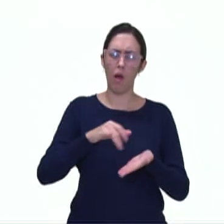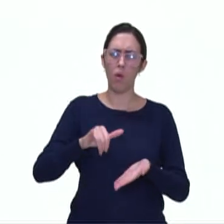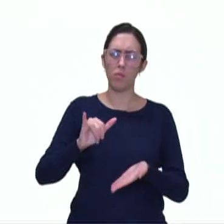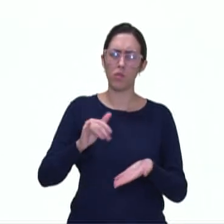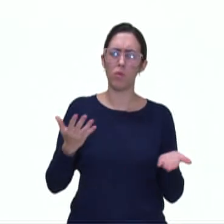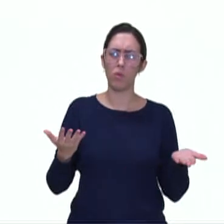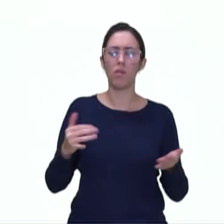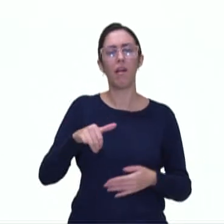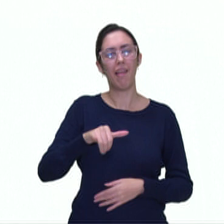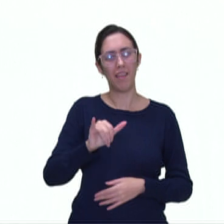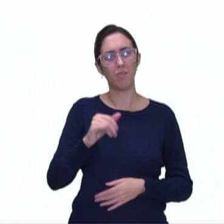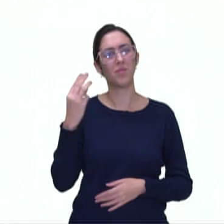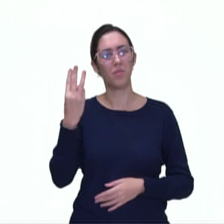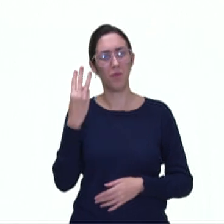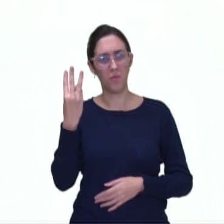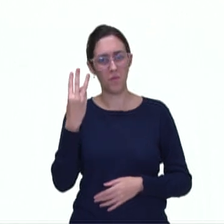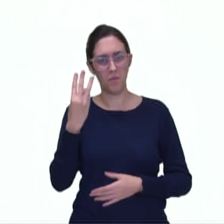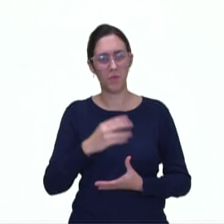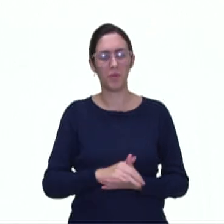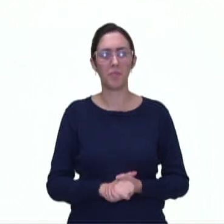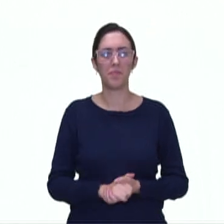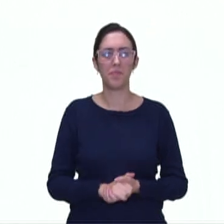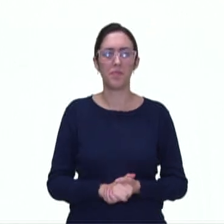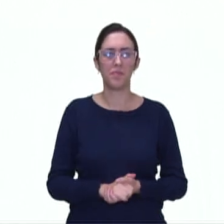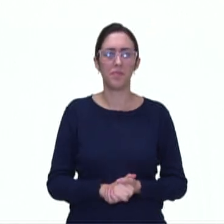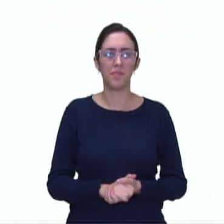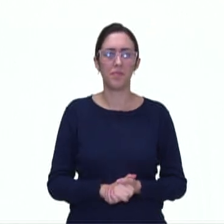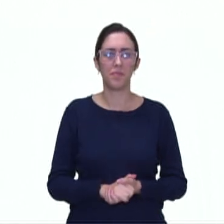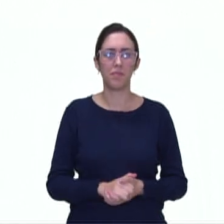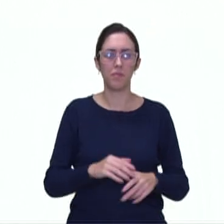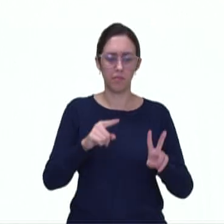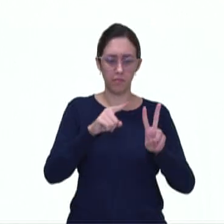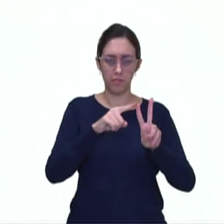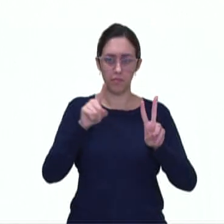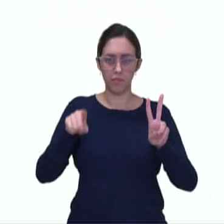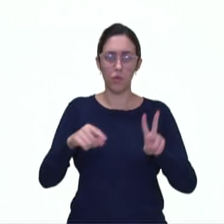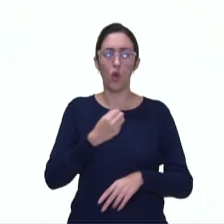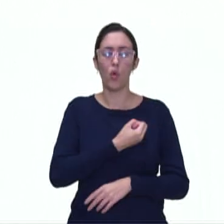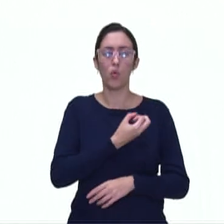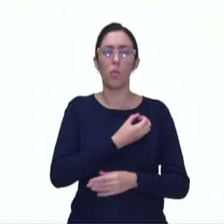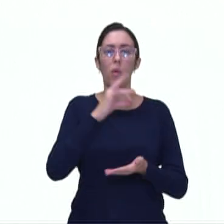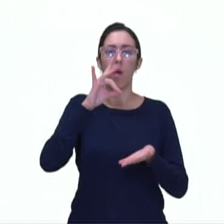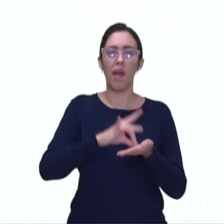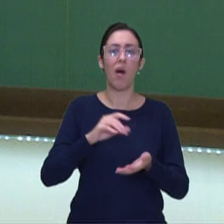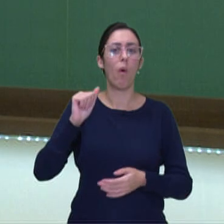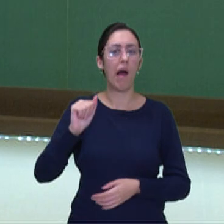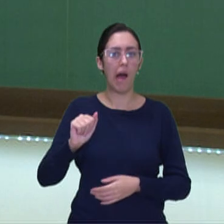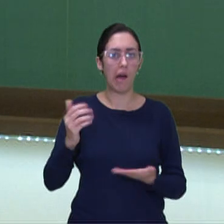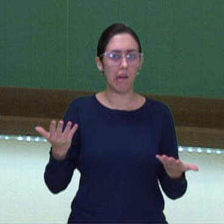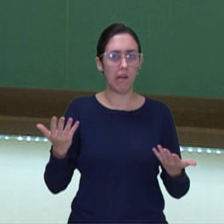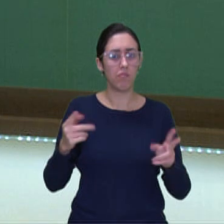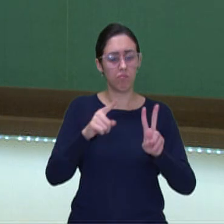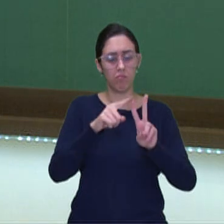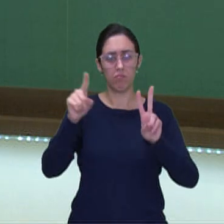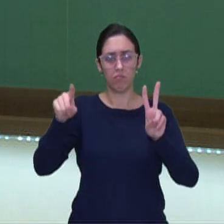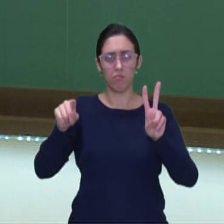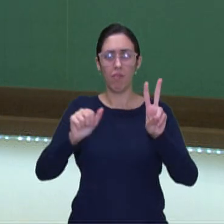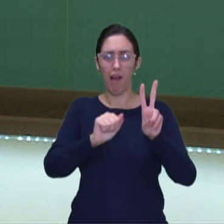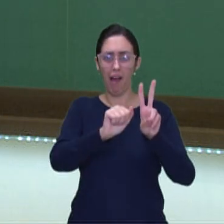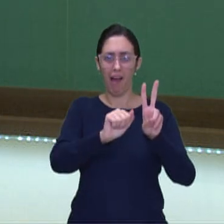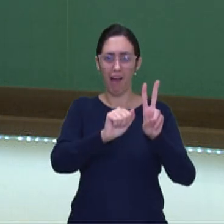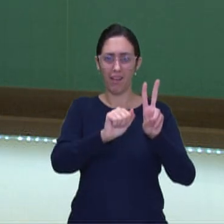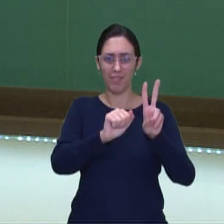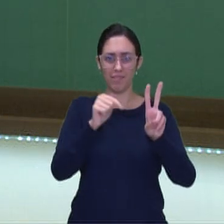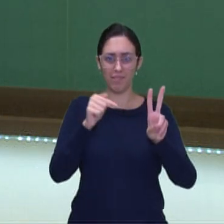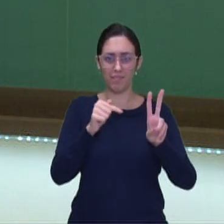ao cubo. Só pôr o 3 lá em cima. A raiz quadrada do número real a. Raiz quadrada de a. Só colocar o a lá